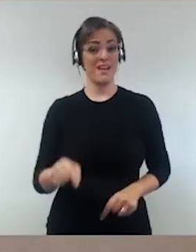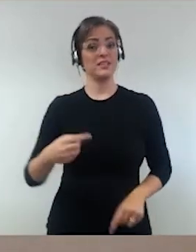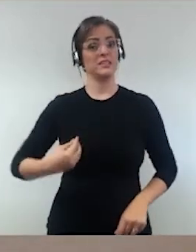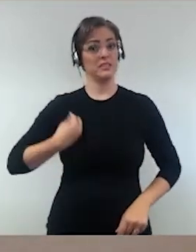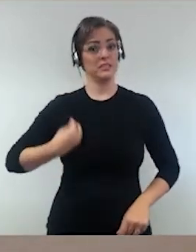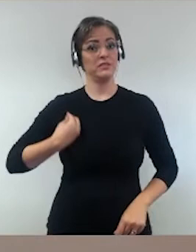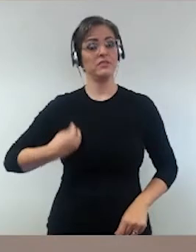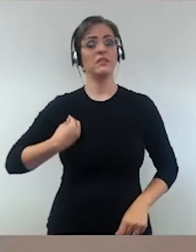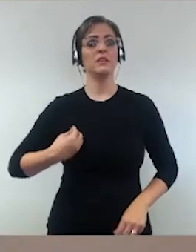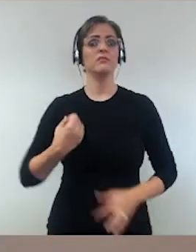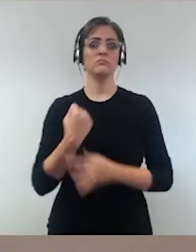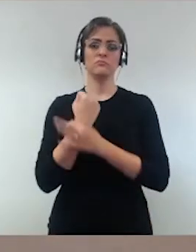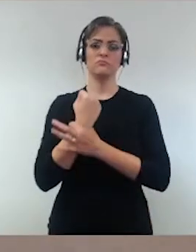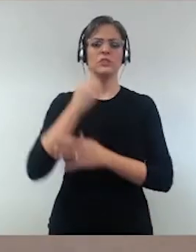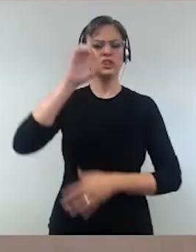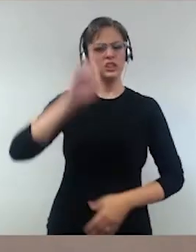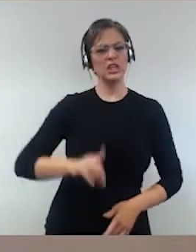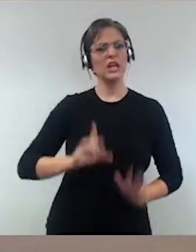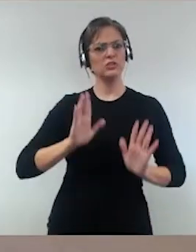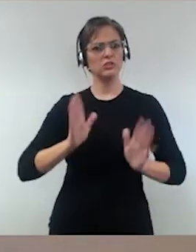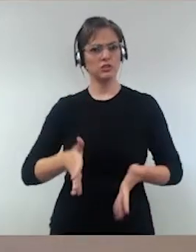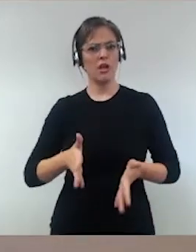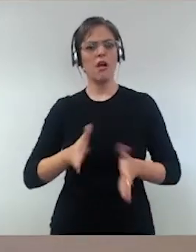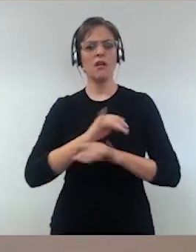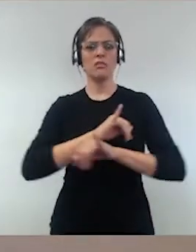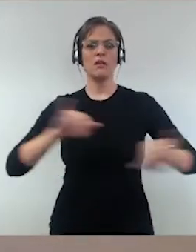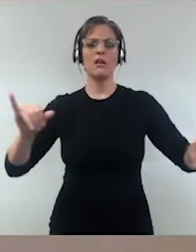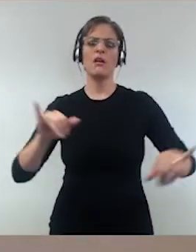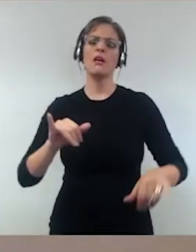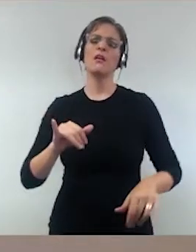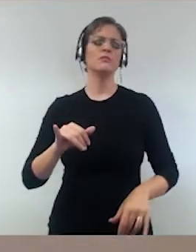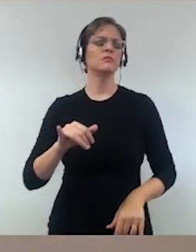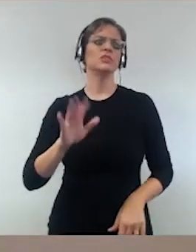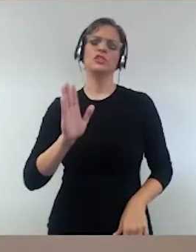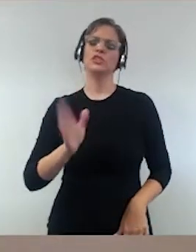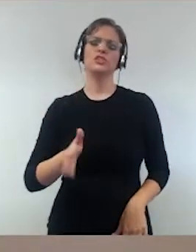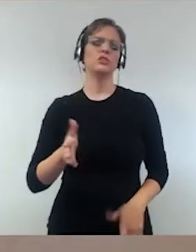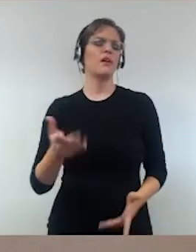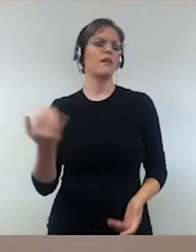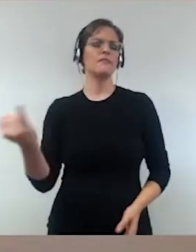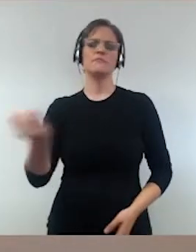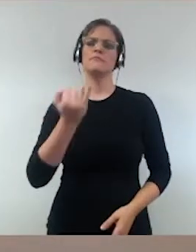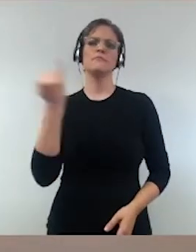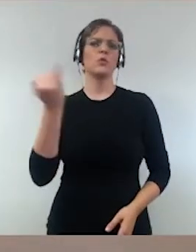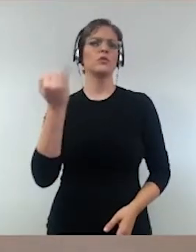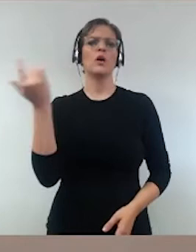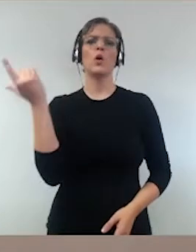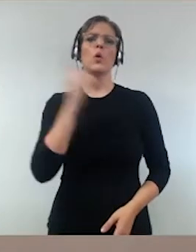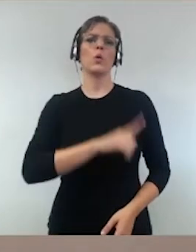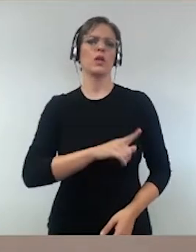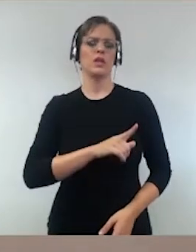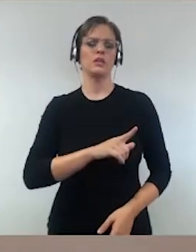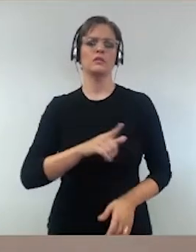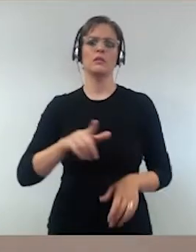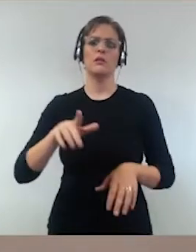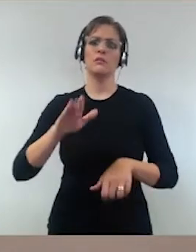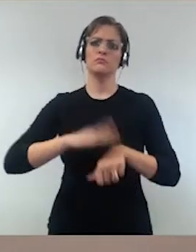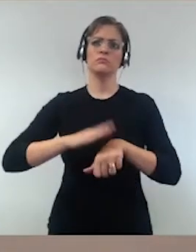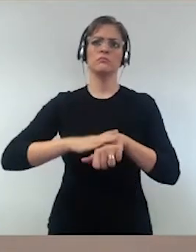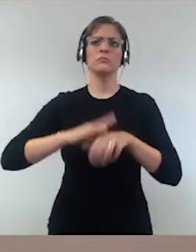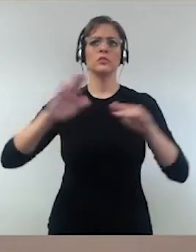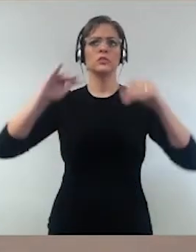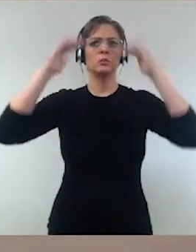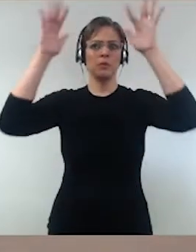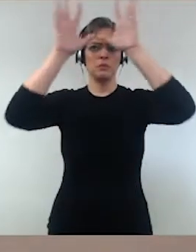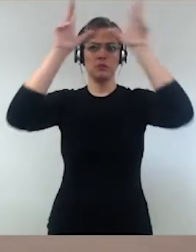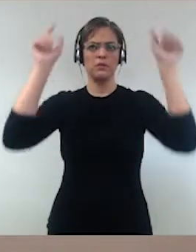existência desse direito, isso já, eu diria que já é um grande reconhecimento, um grande passo dado pelo Supremo Tribunal